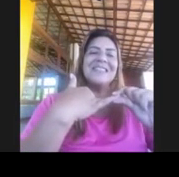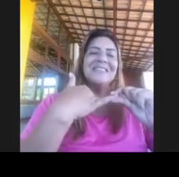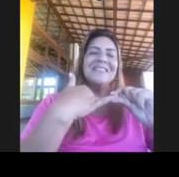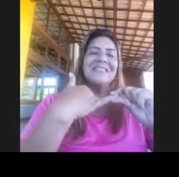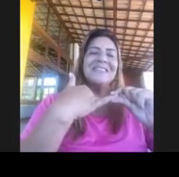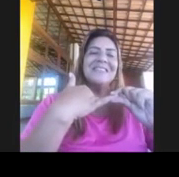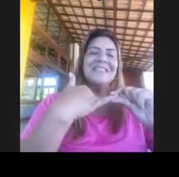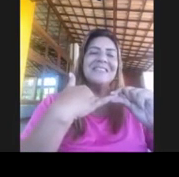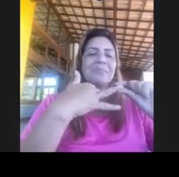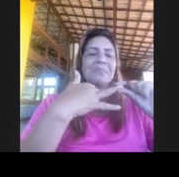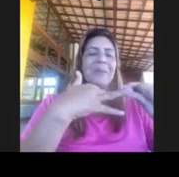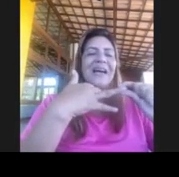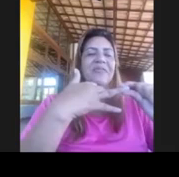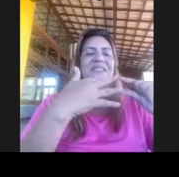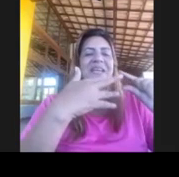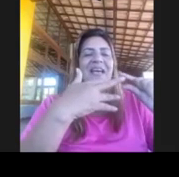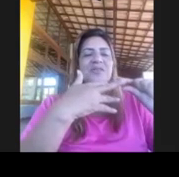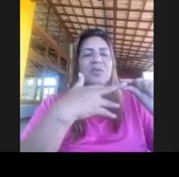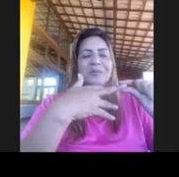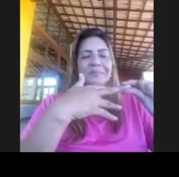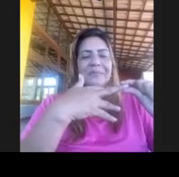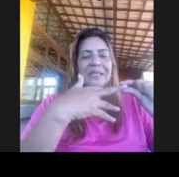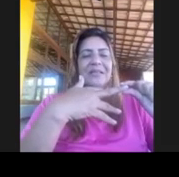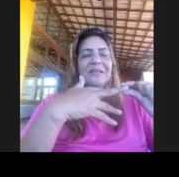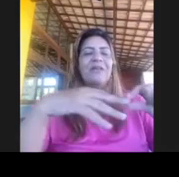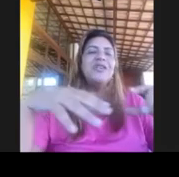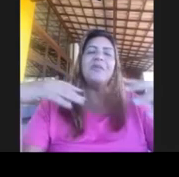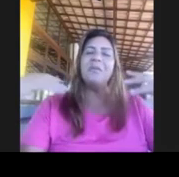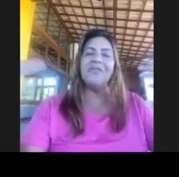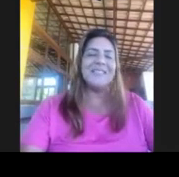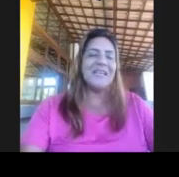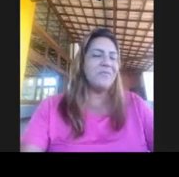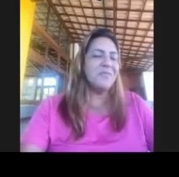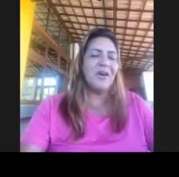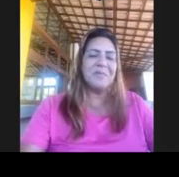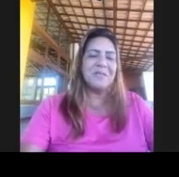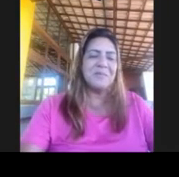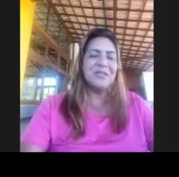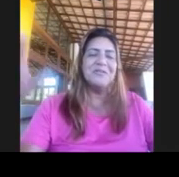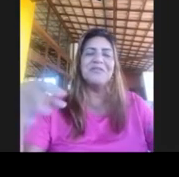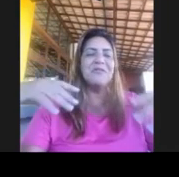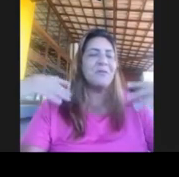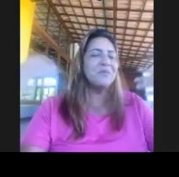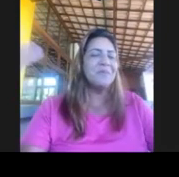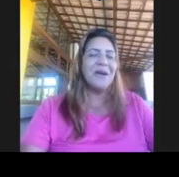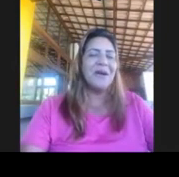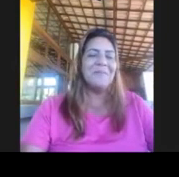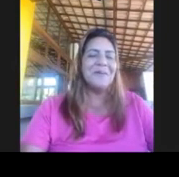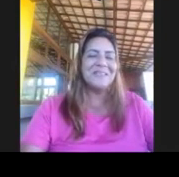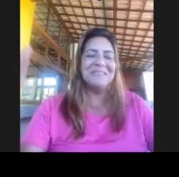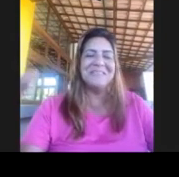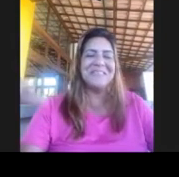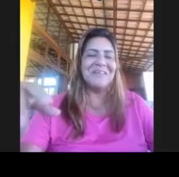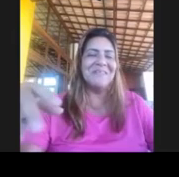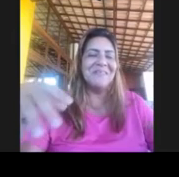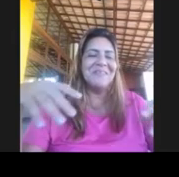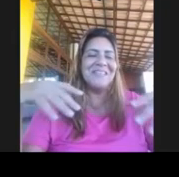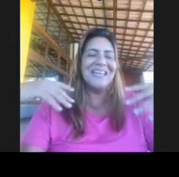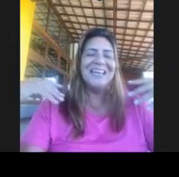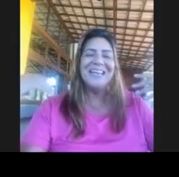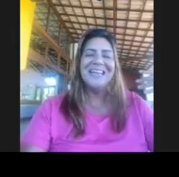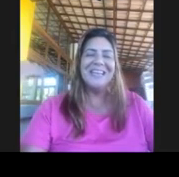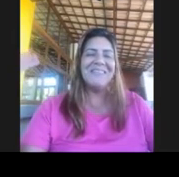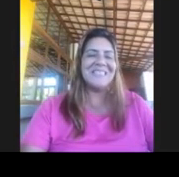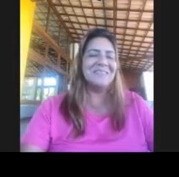frase, fiz paráfrase e resumo. Não tive como fazer enfoque prospectivo, não tive como nomear a emoção, não tive como